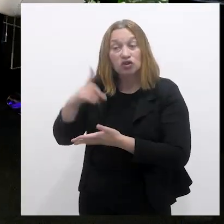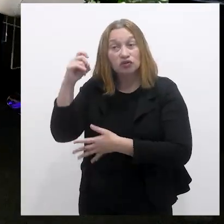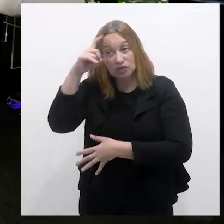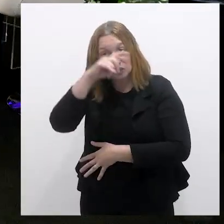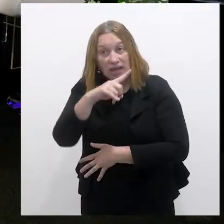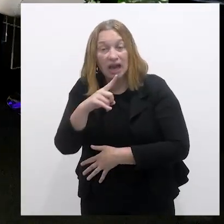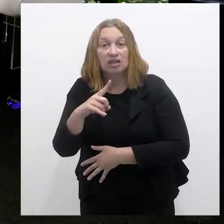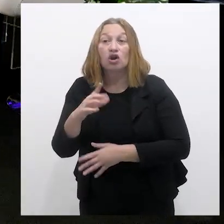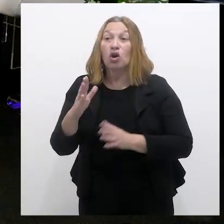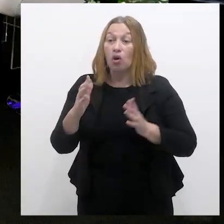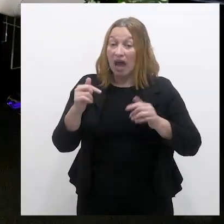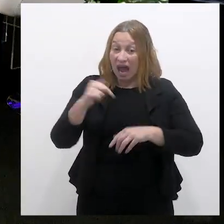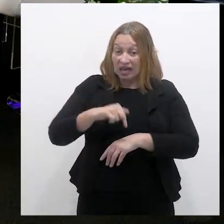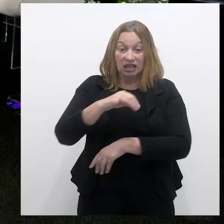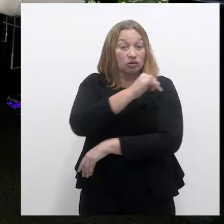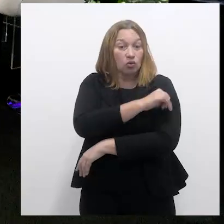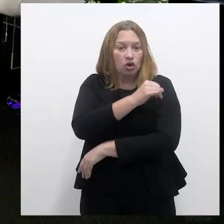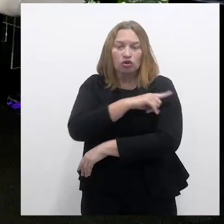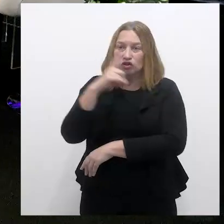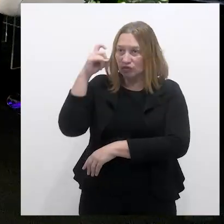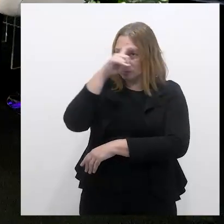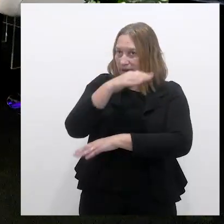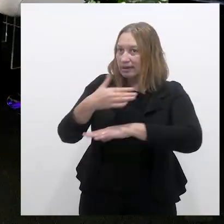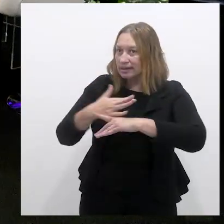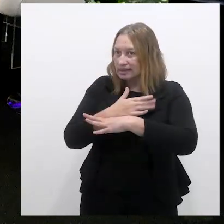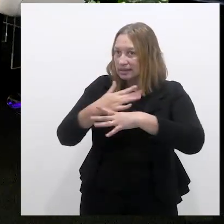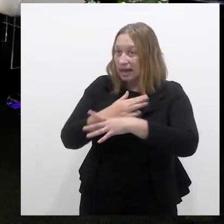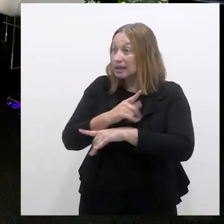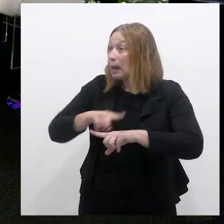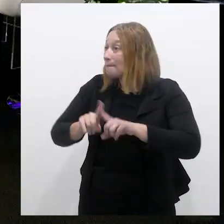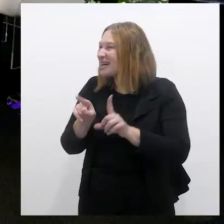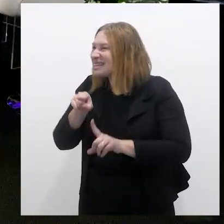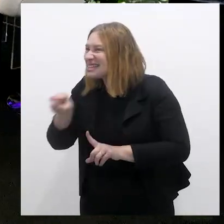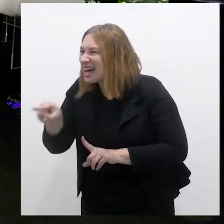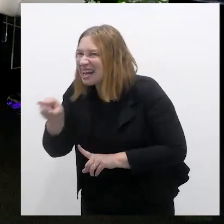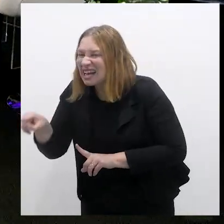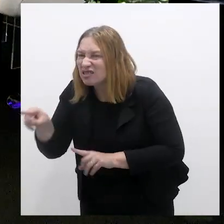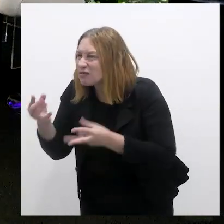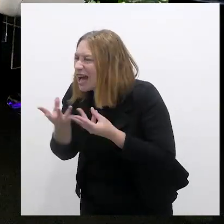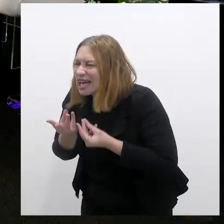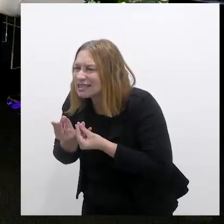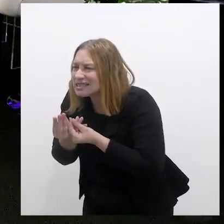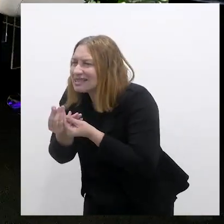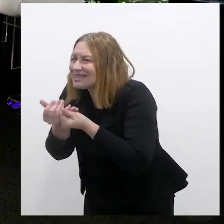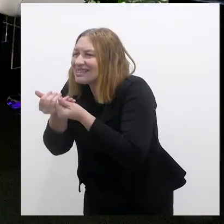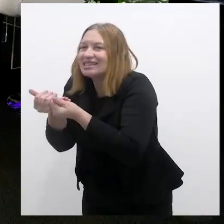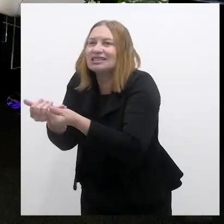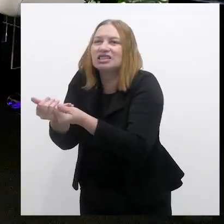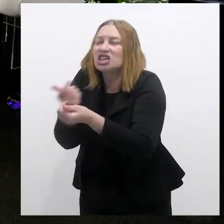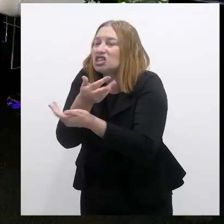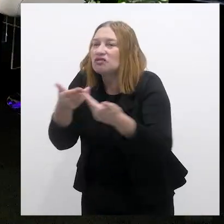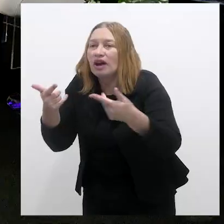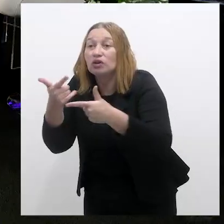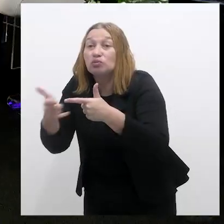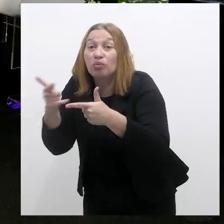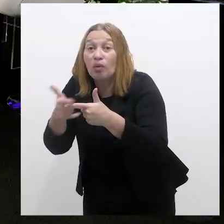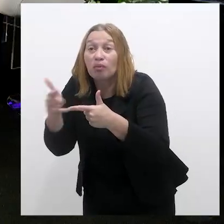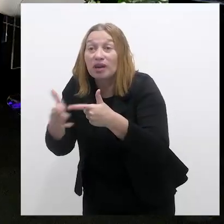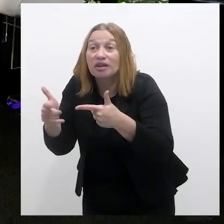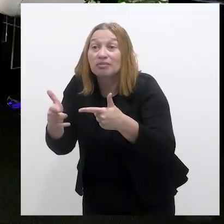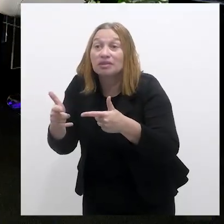vê aqui no Rio as dificuldades urbanas, né? Mas ali você vê a essência de